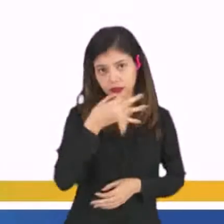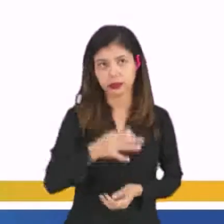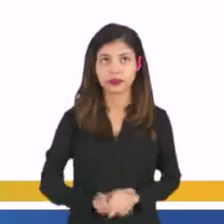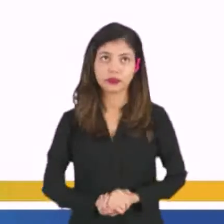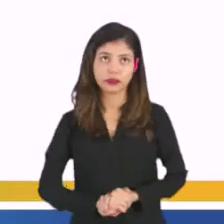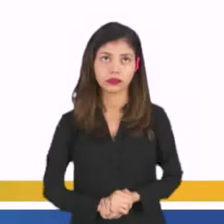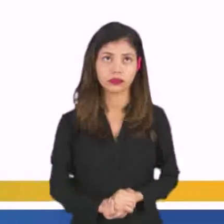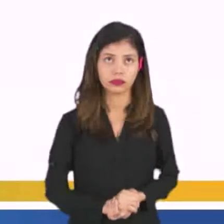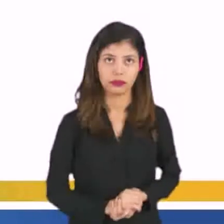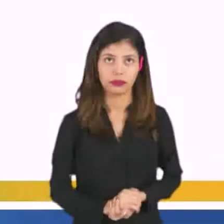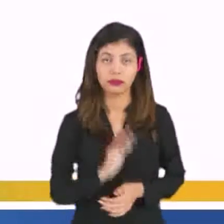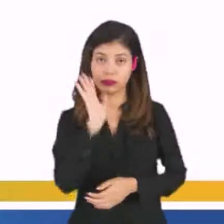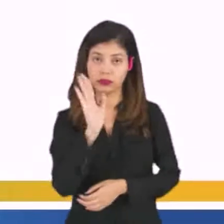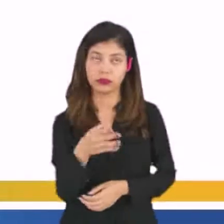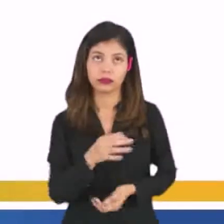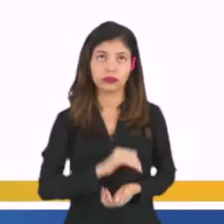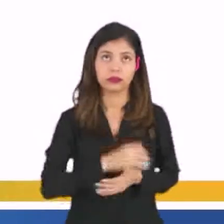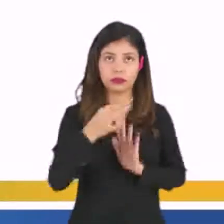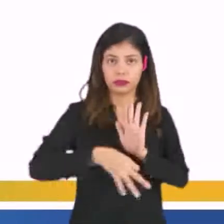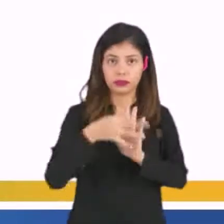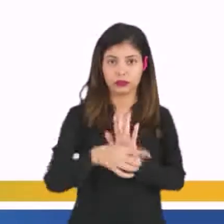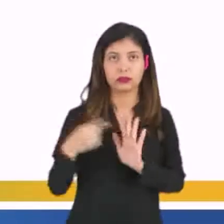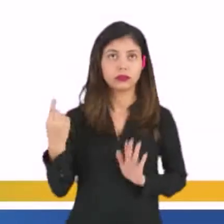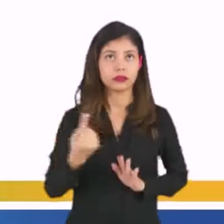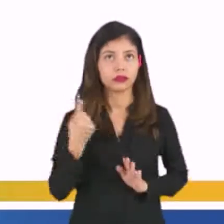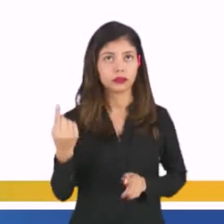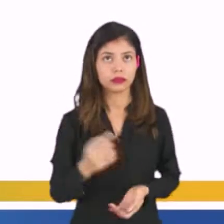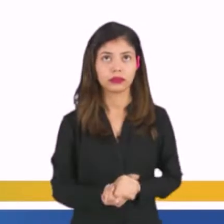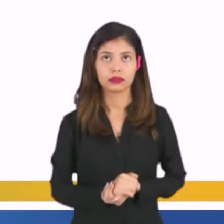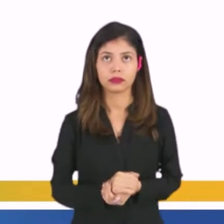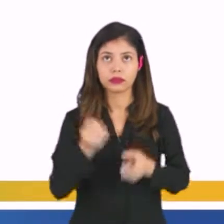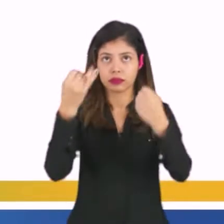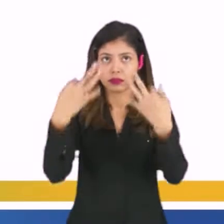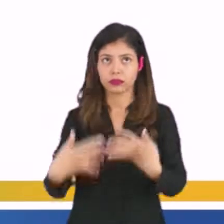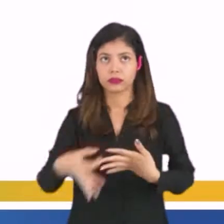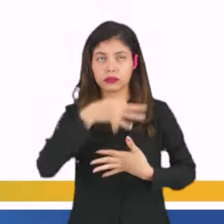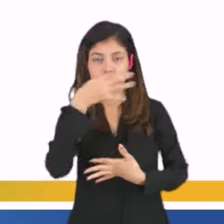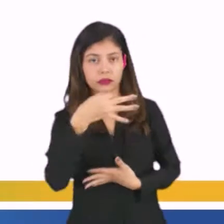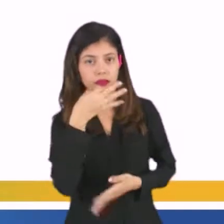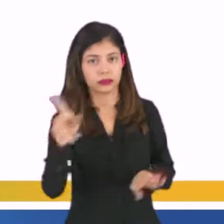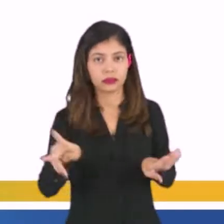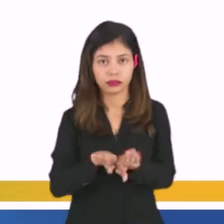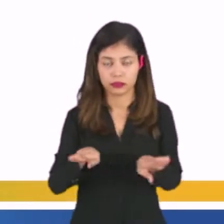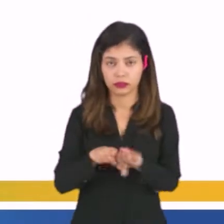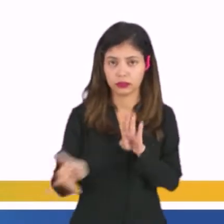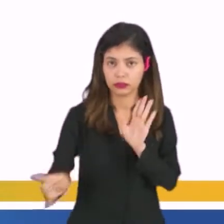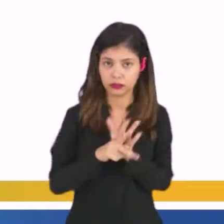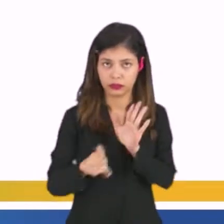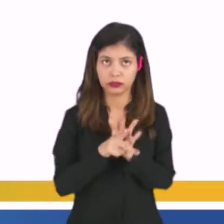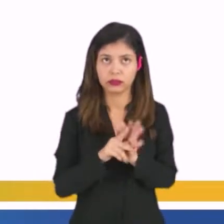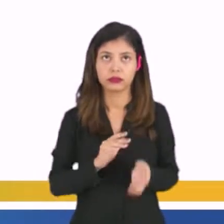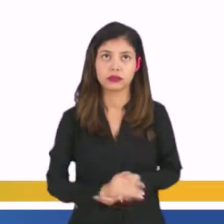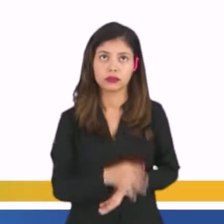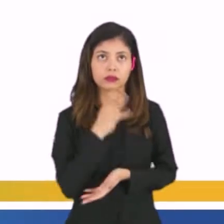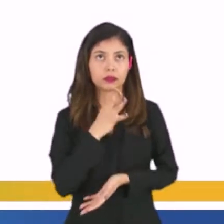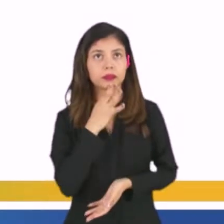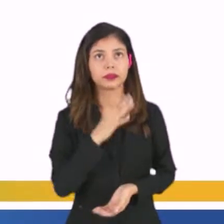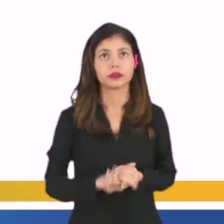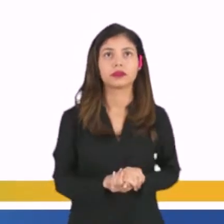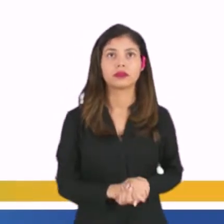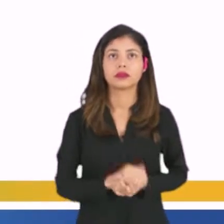argumentos. Já o argumento é individual e pautado em sua opinião e